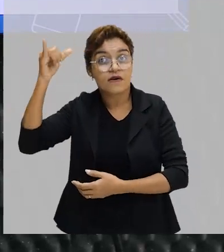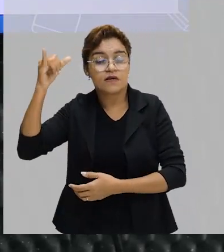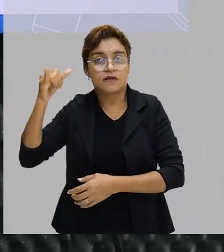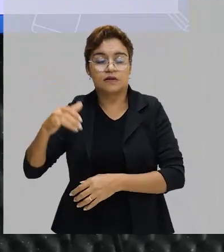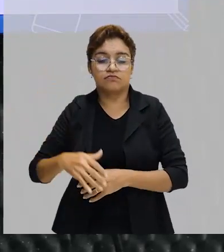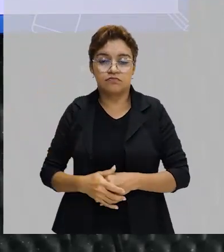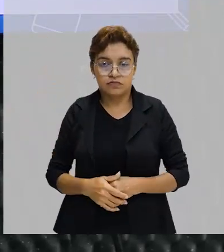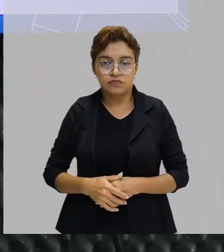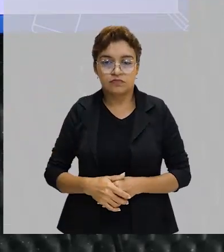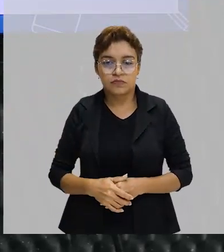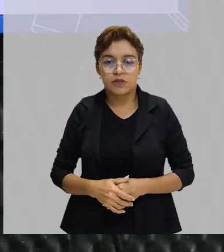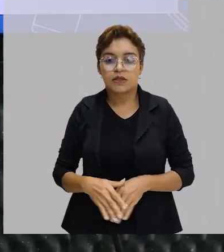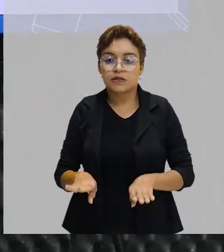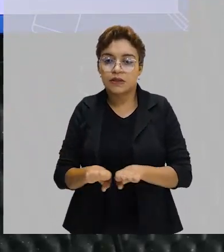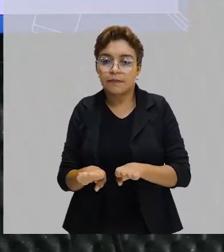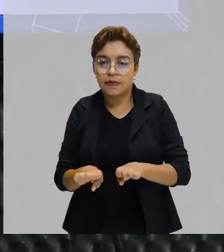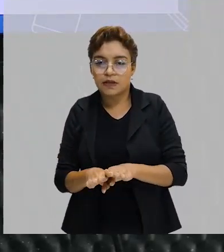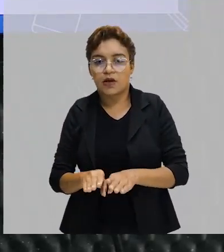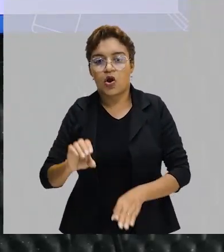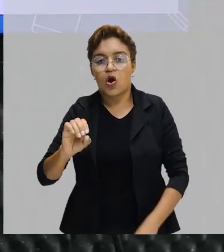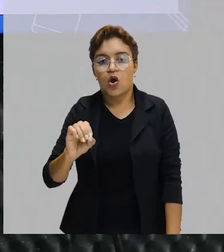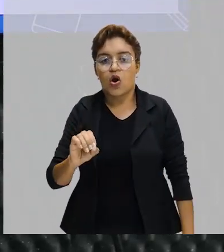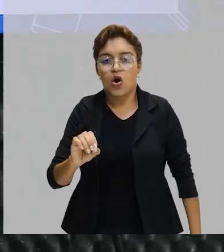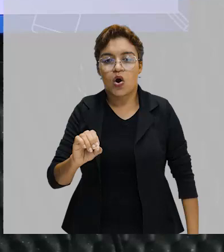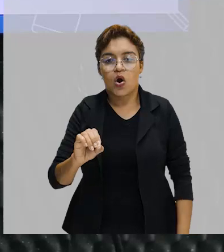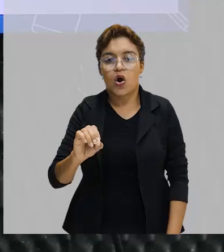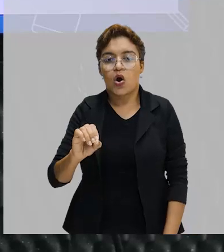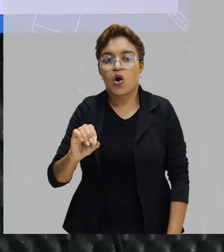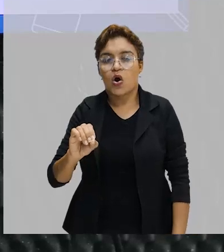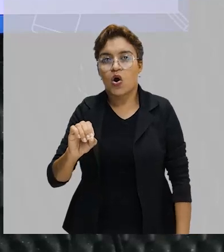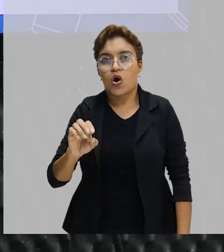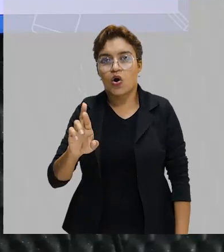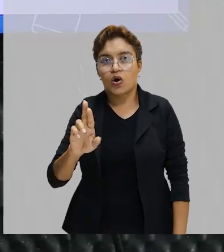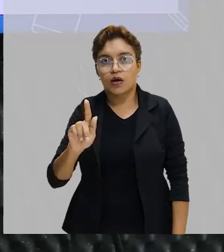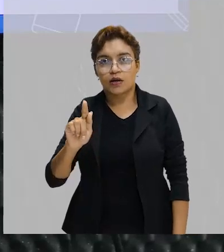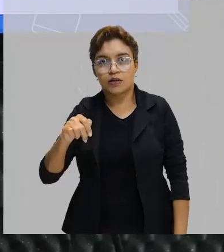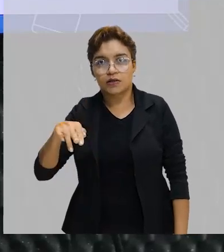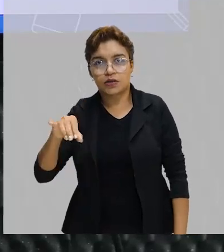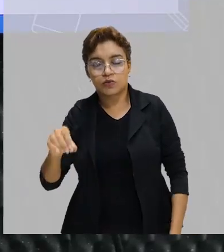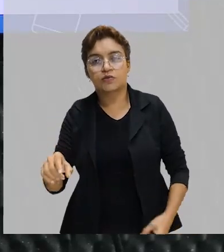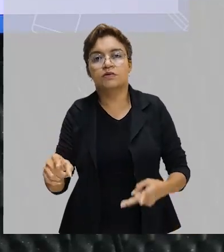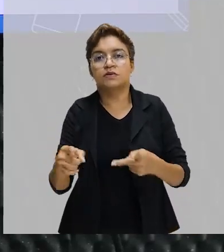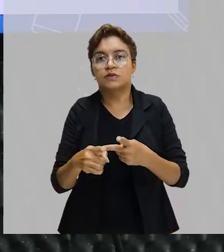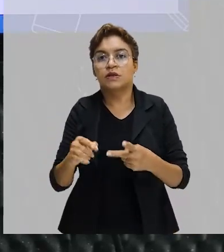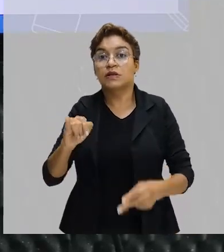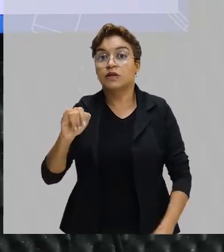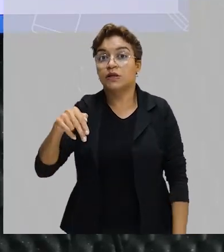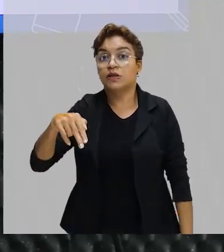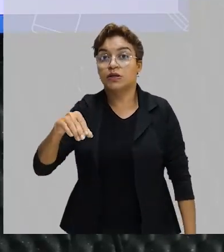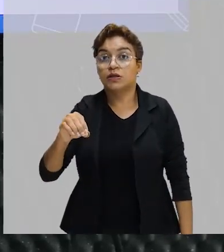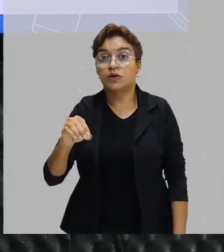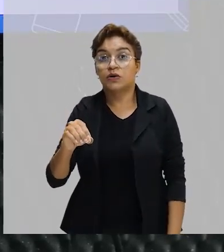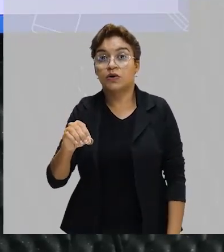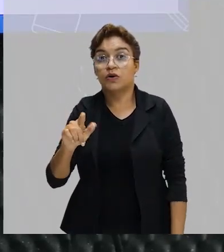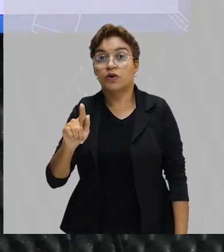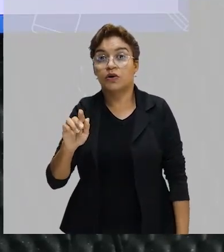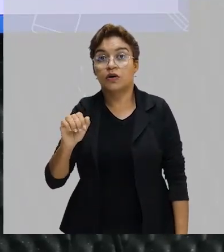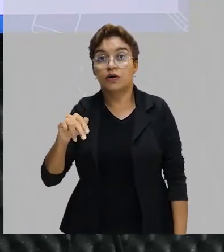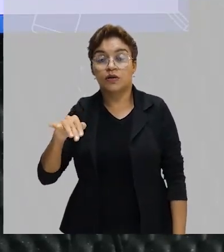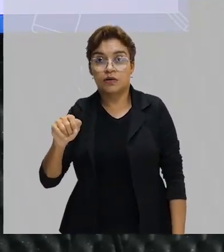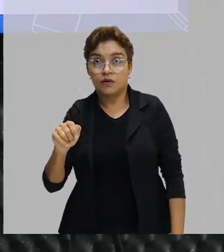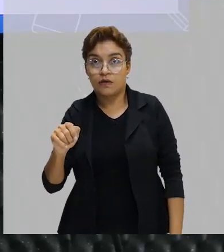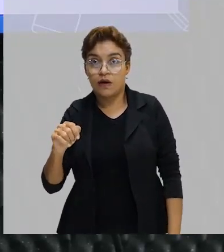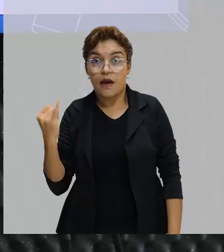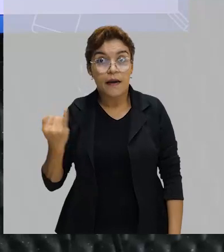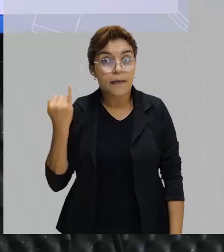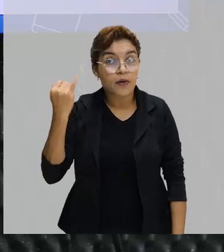vão refletir esse tipo de radiação. É importante você, né, consultar o dermatologista, de acordo